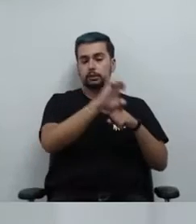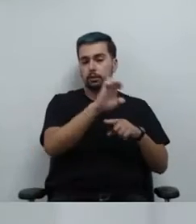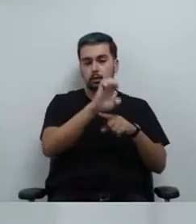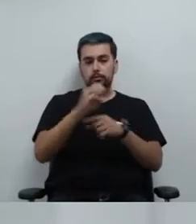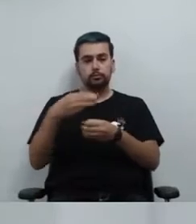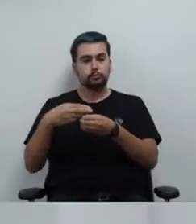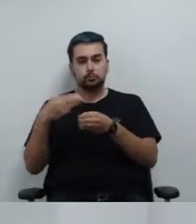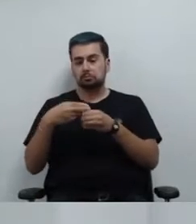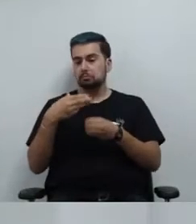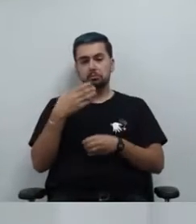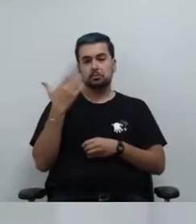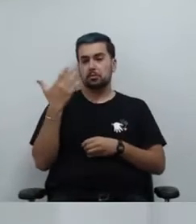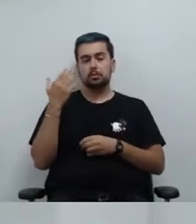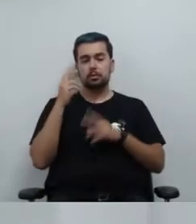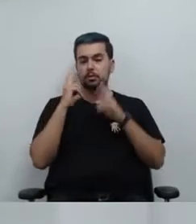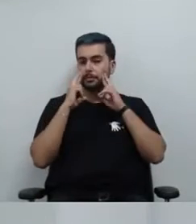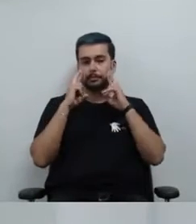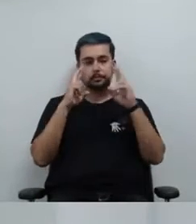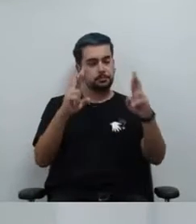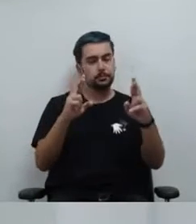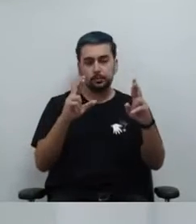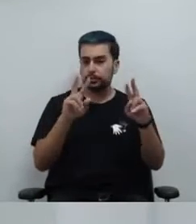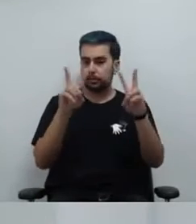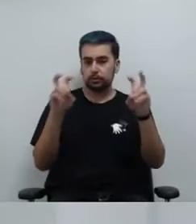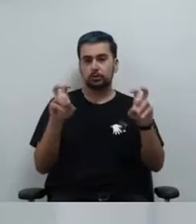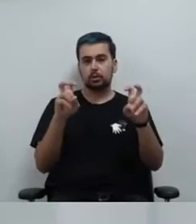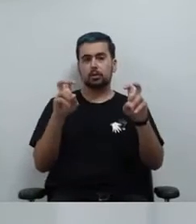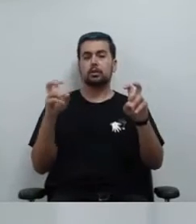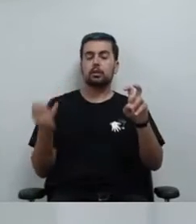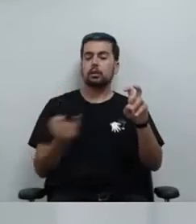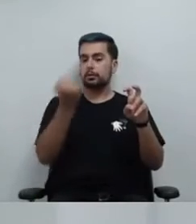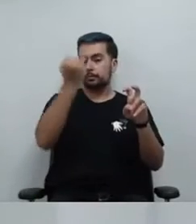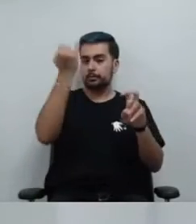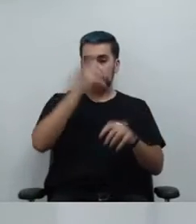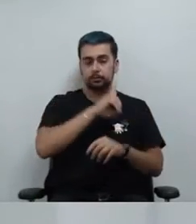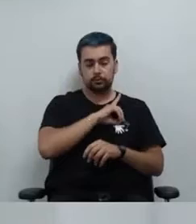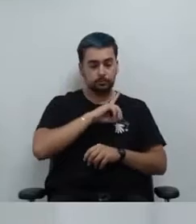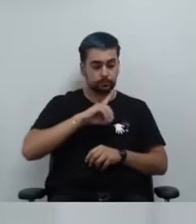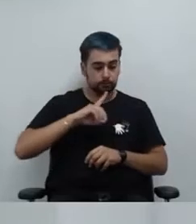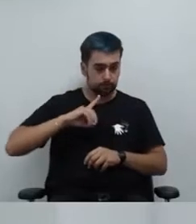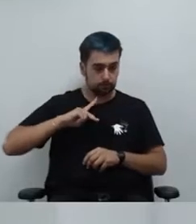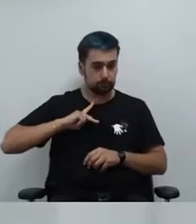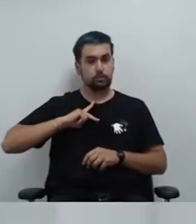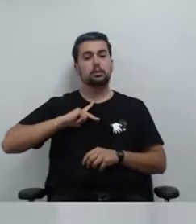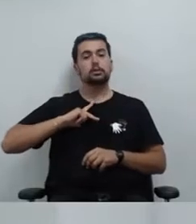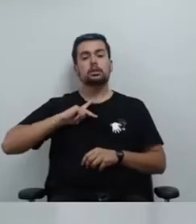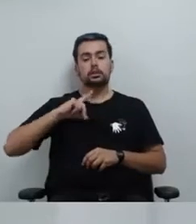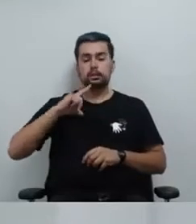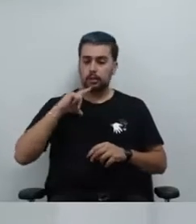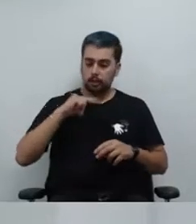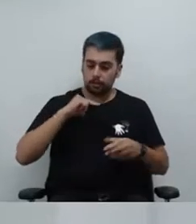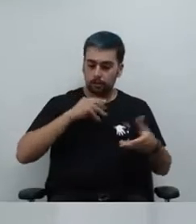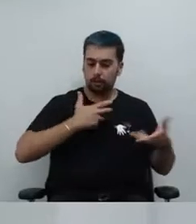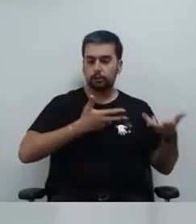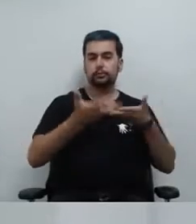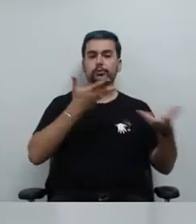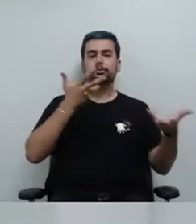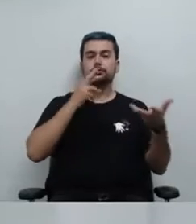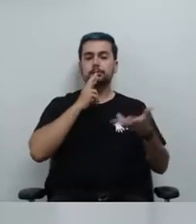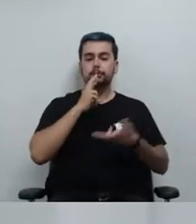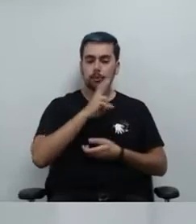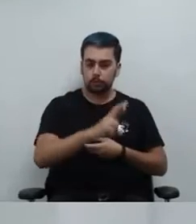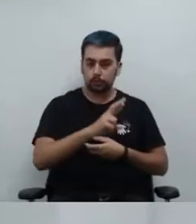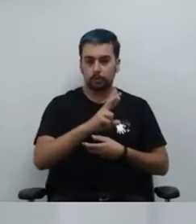município. Então, se faz necessário que essa defensoria tome alguma atitude